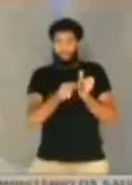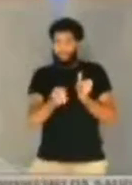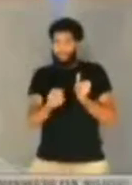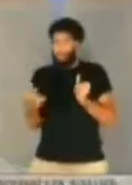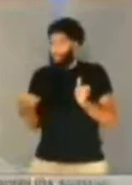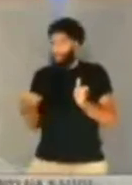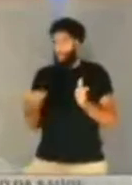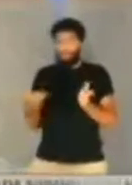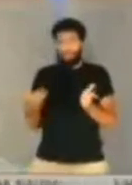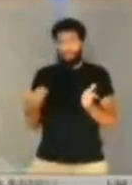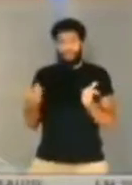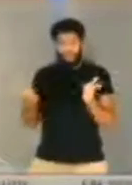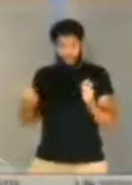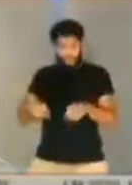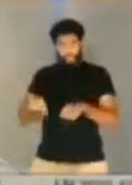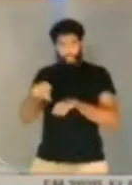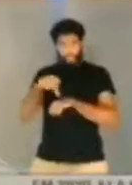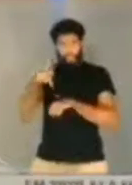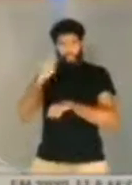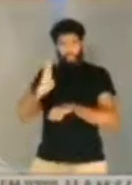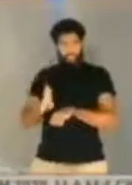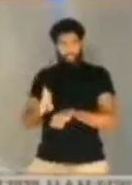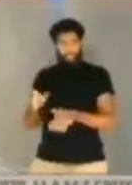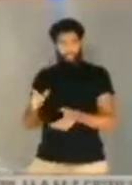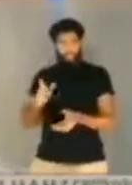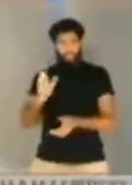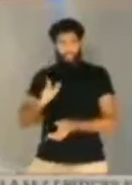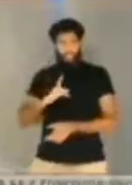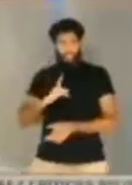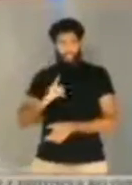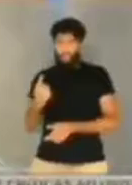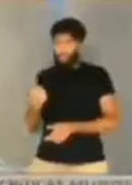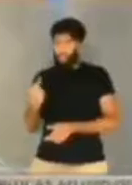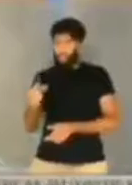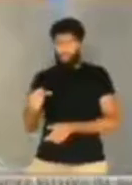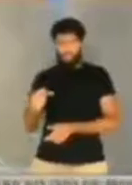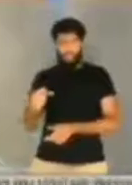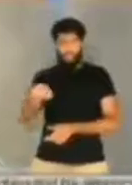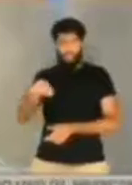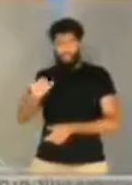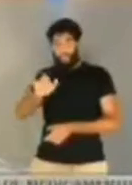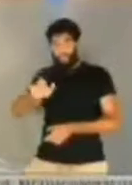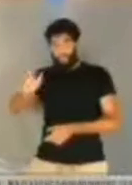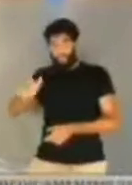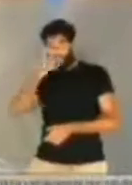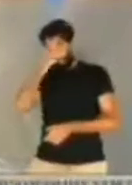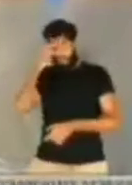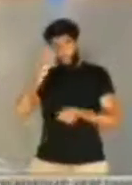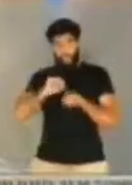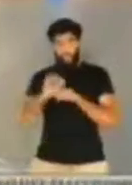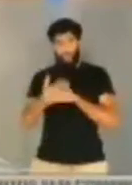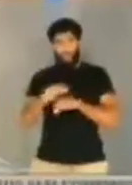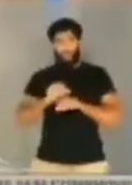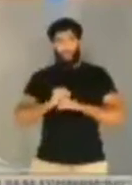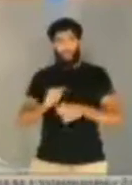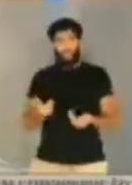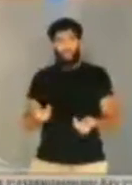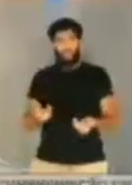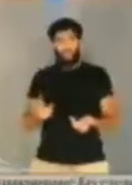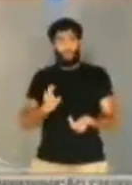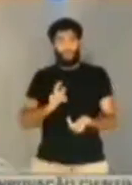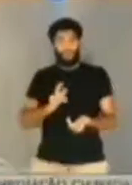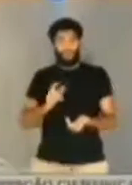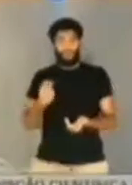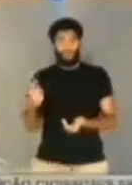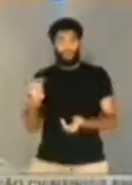Teria disponível nesse país que já tem 17 milhões de contaminados. A senhora ia ter 17